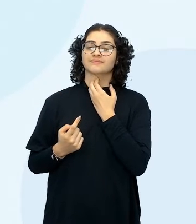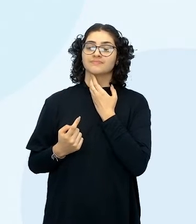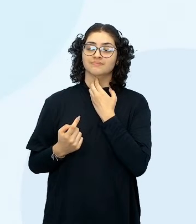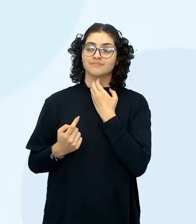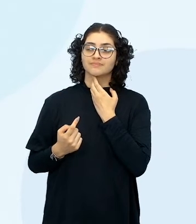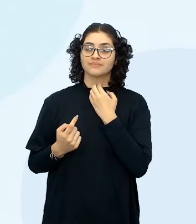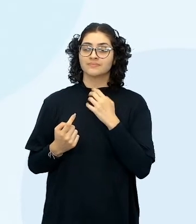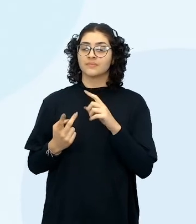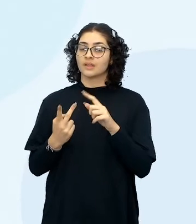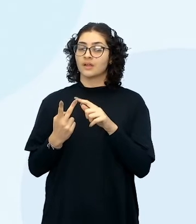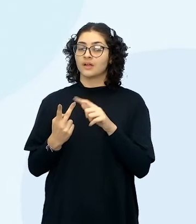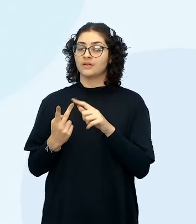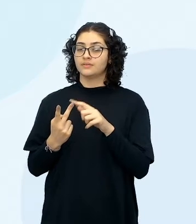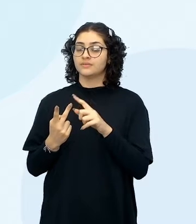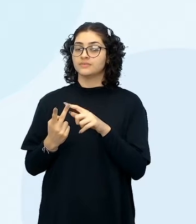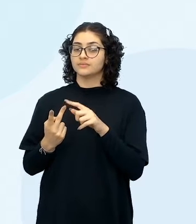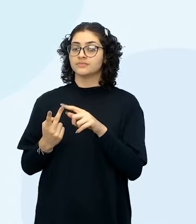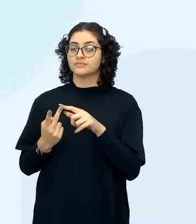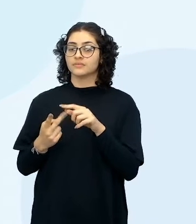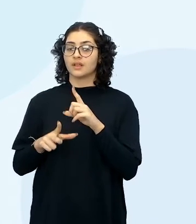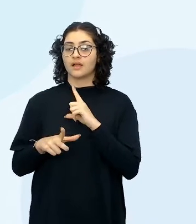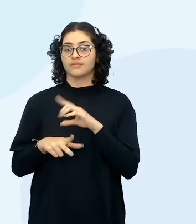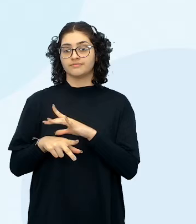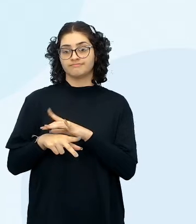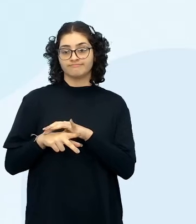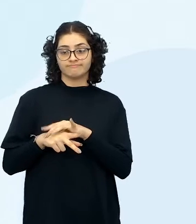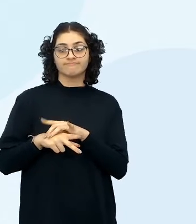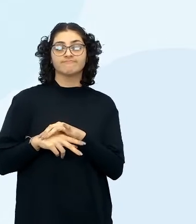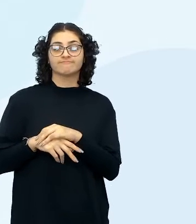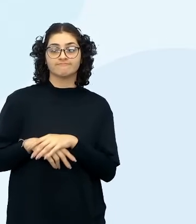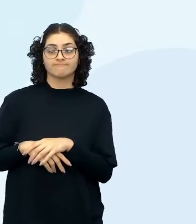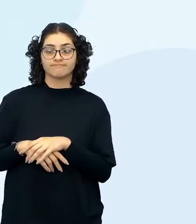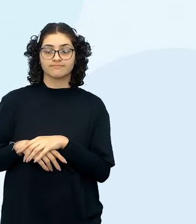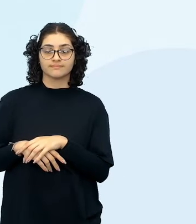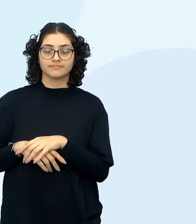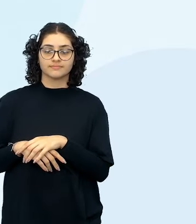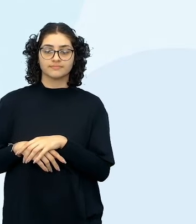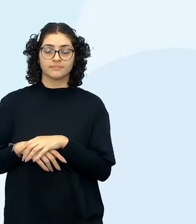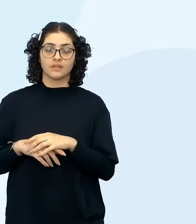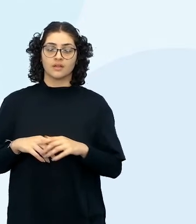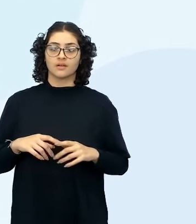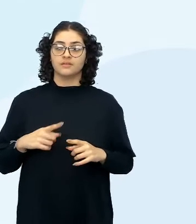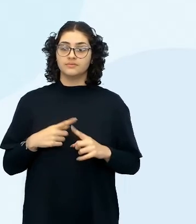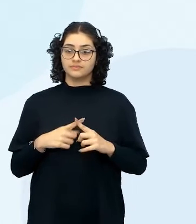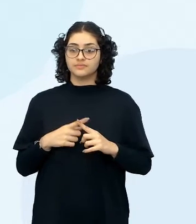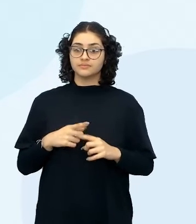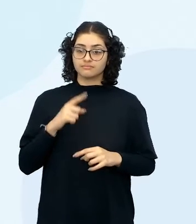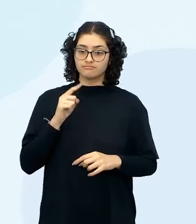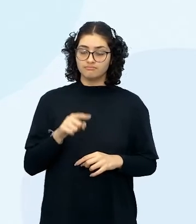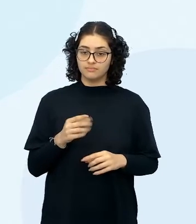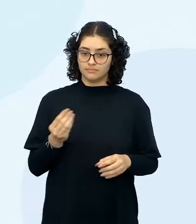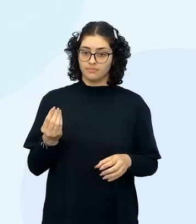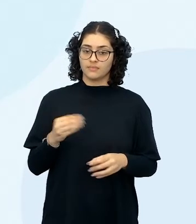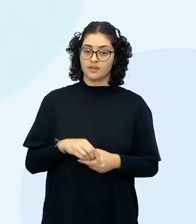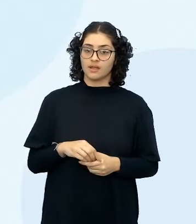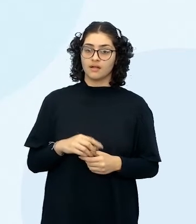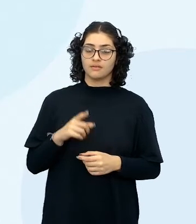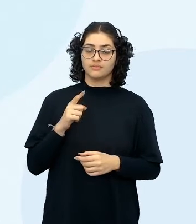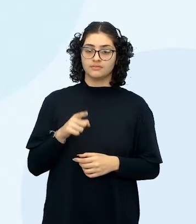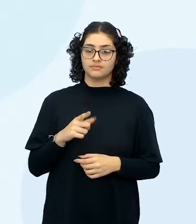outro é afetado, que é o que apresenta o XHzinho Y. Por isso que, dentro